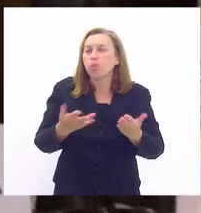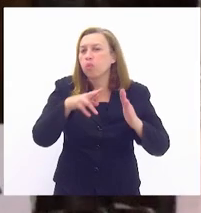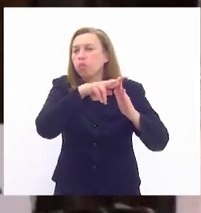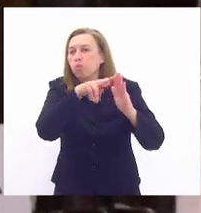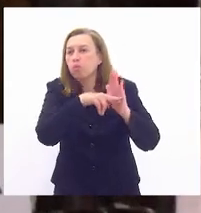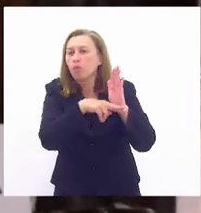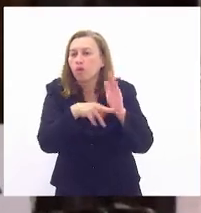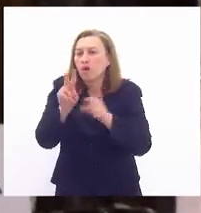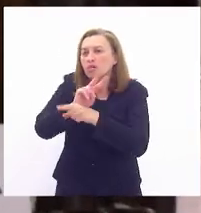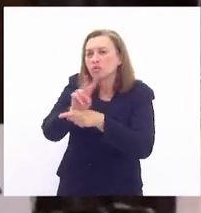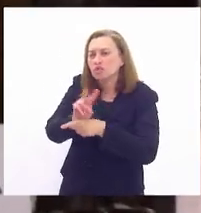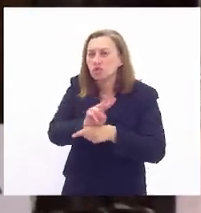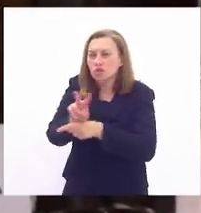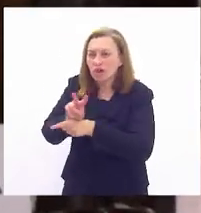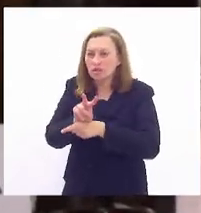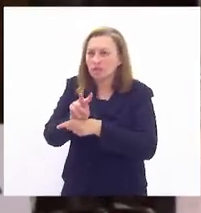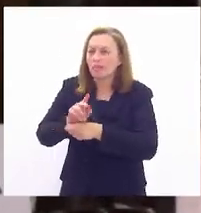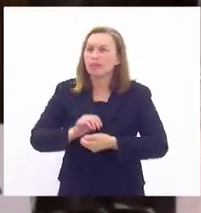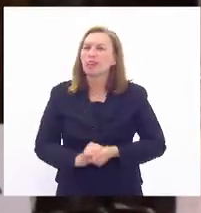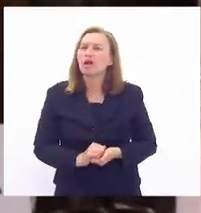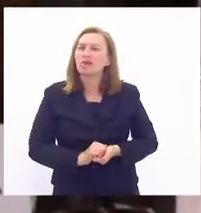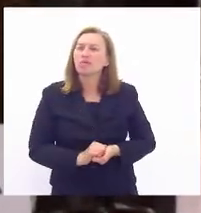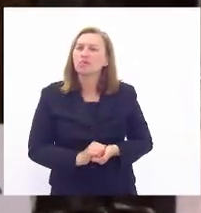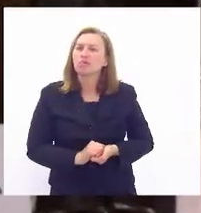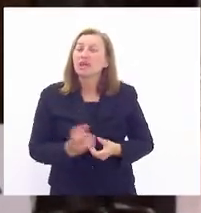monitorados e são divulgados?